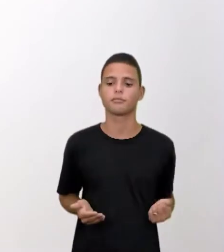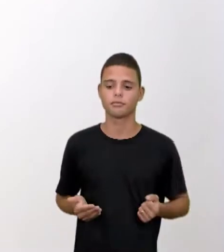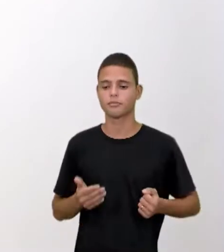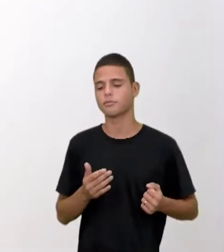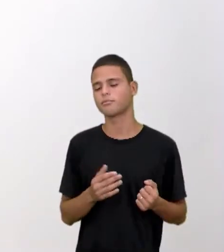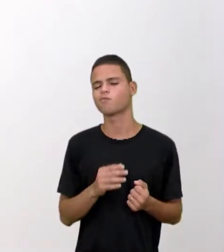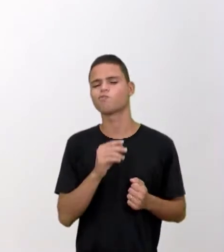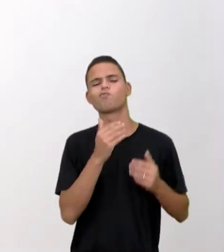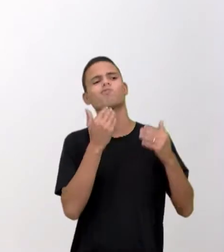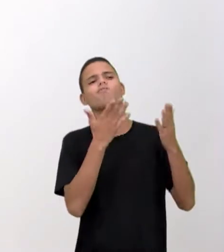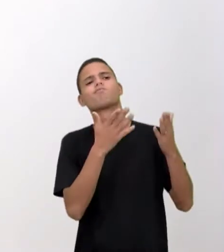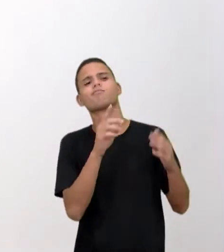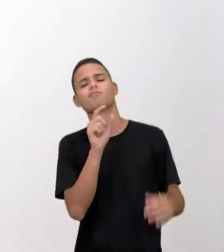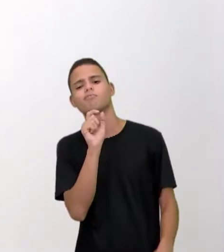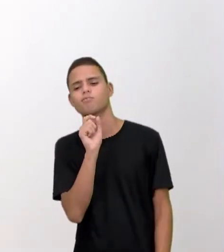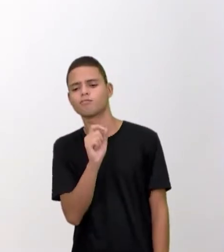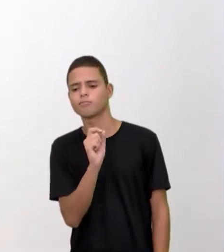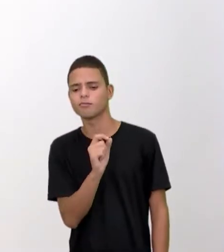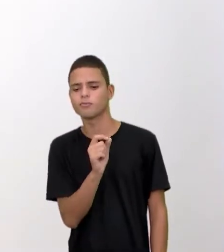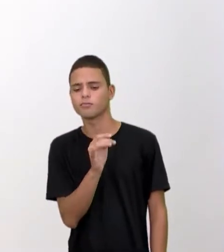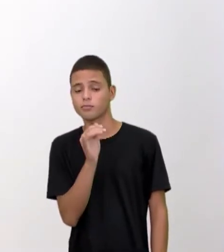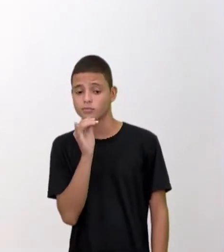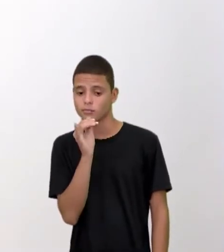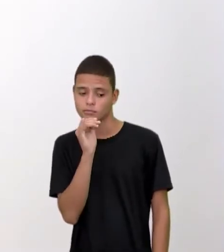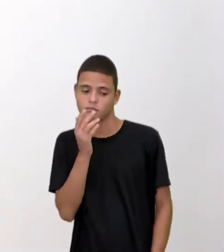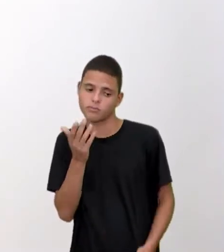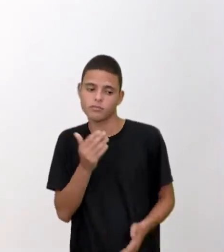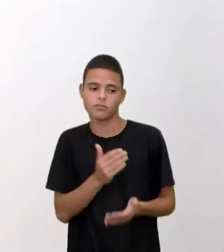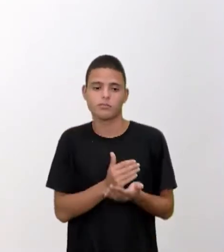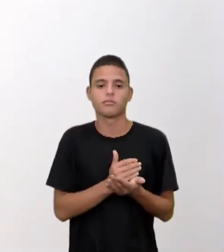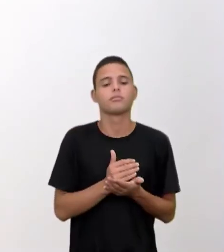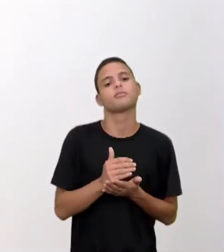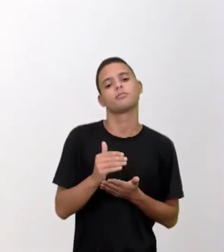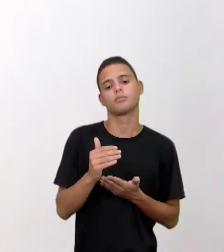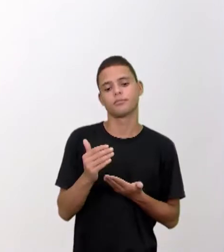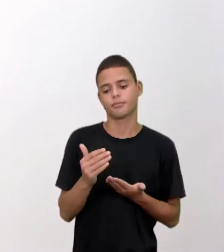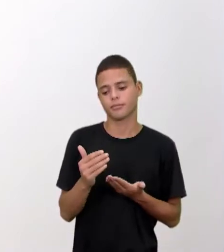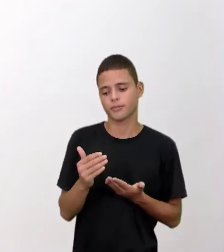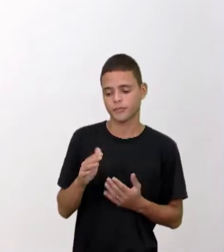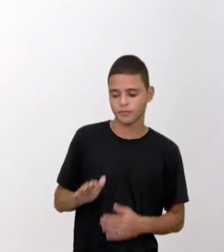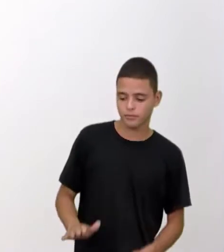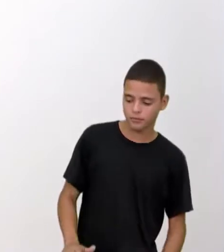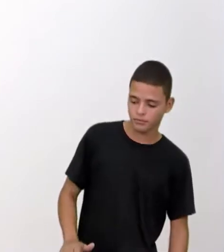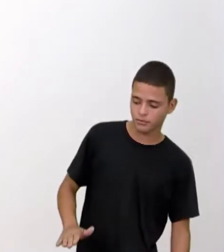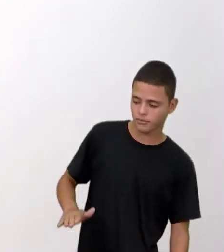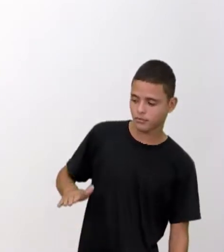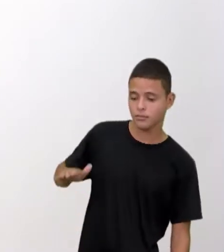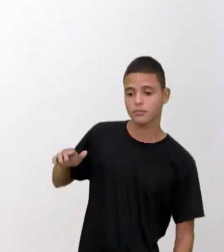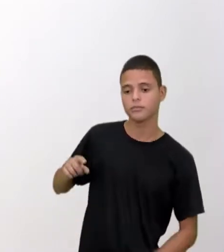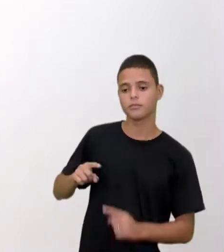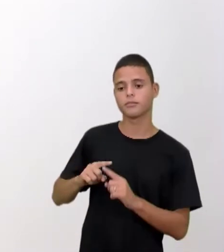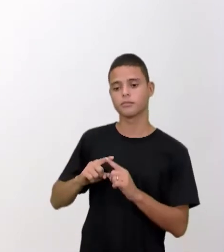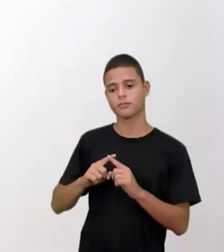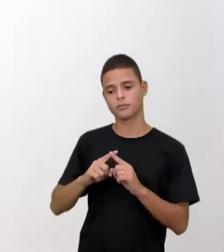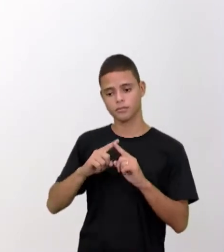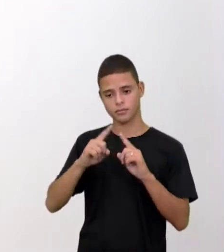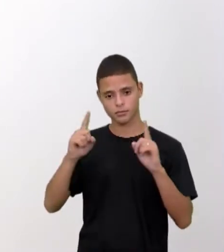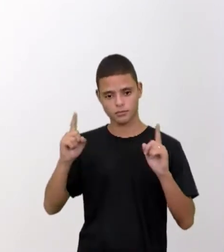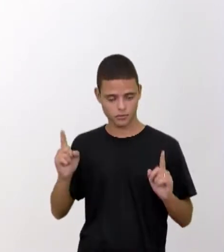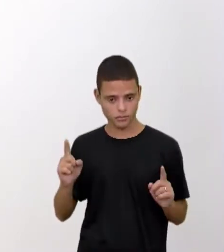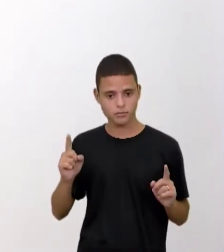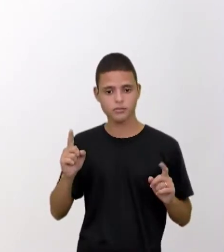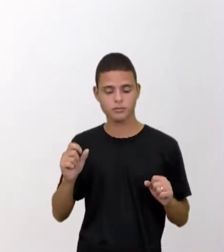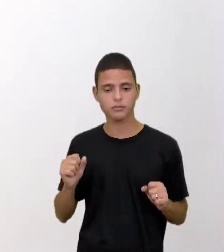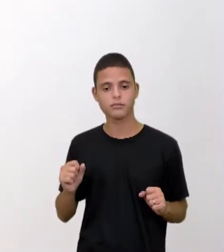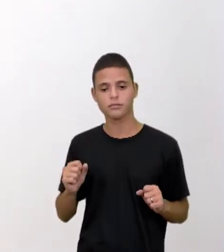Seria, vamos dizer assim, por mais que isso comece, vamos dizer, em certa parte na infância, mas a adolescência, a gente pode dizer que ela se consolida bastante